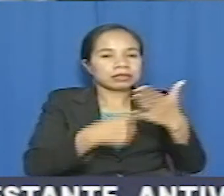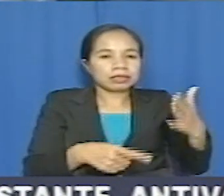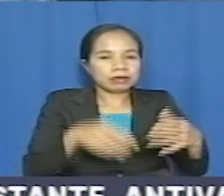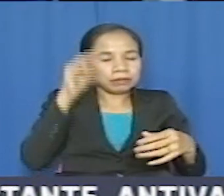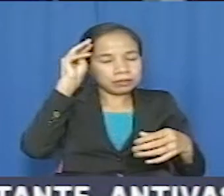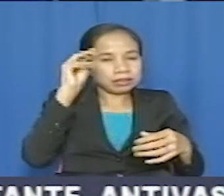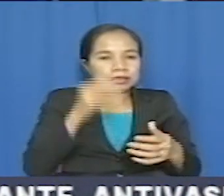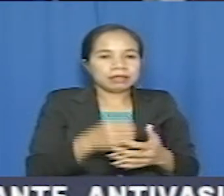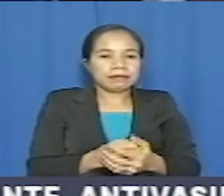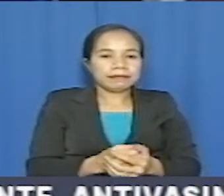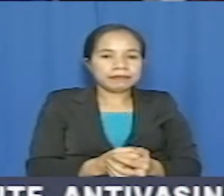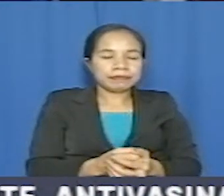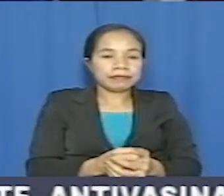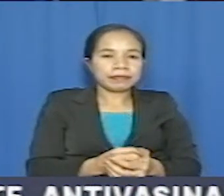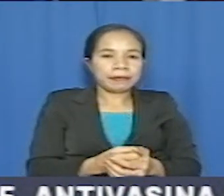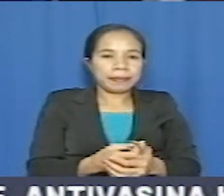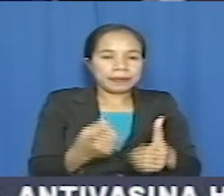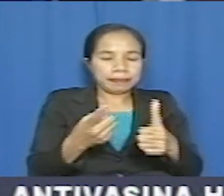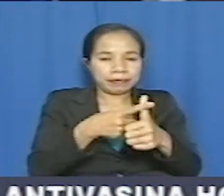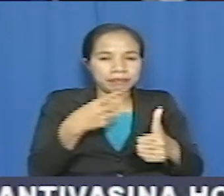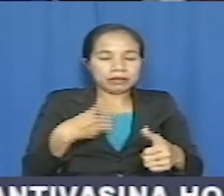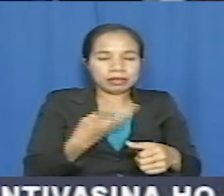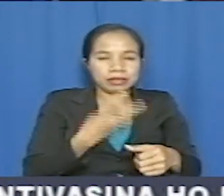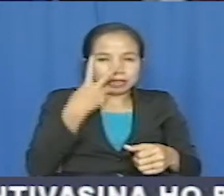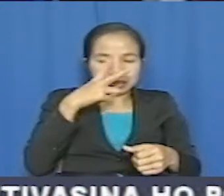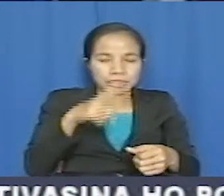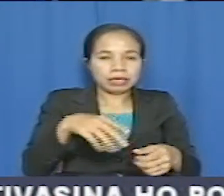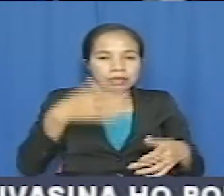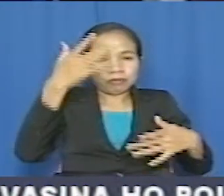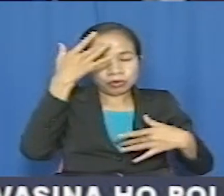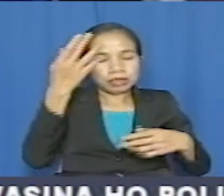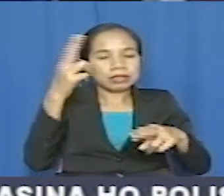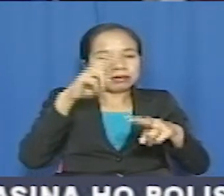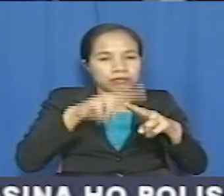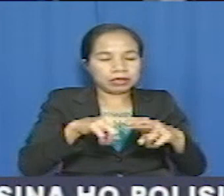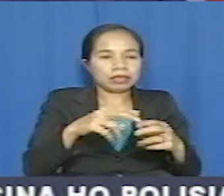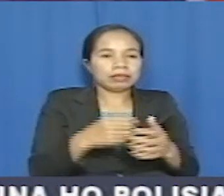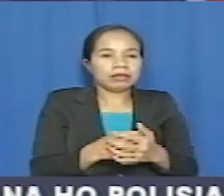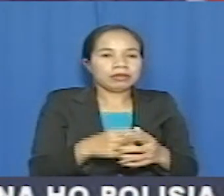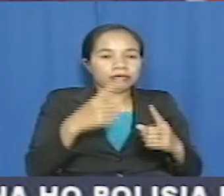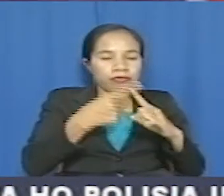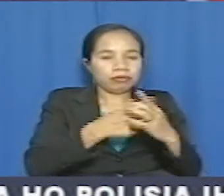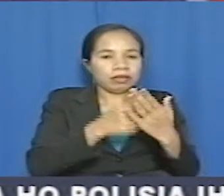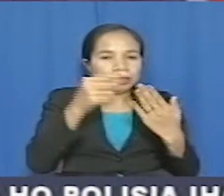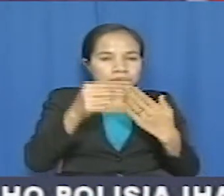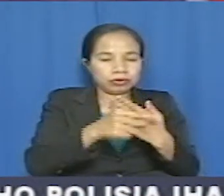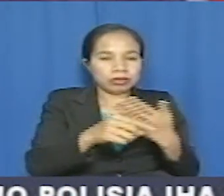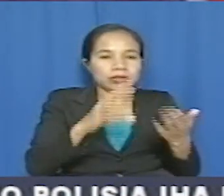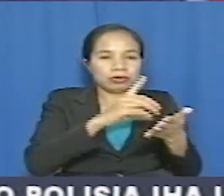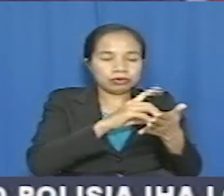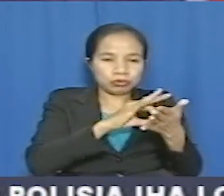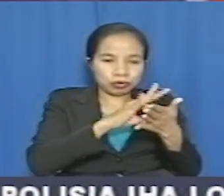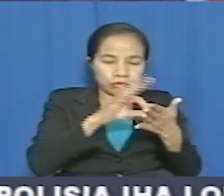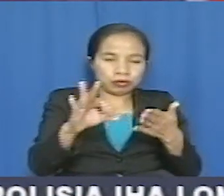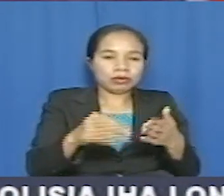Né? Sim. Primeiro, também, o caso né, aumenta. Né? E fulano, agosto de, e sura que o caso né, aumenta